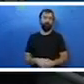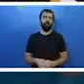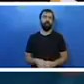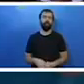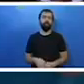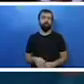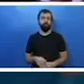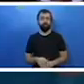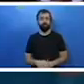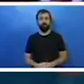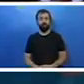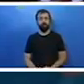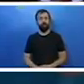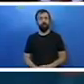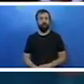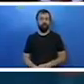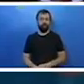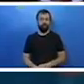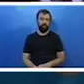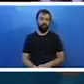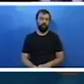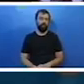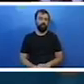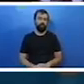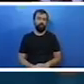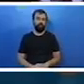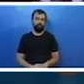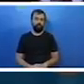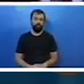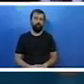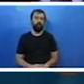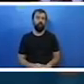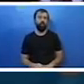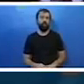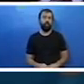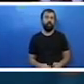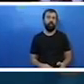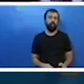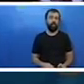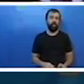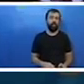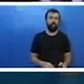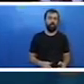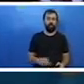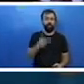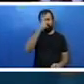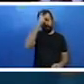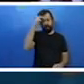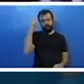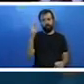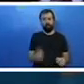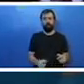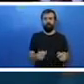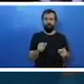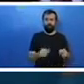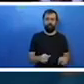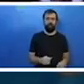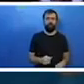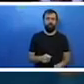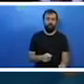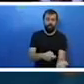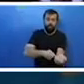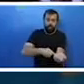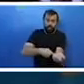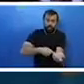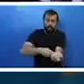fazer. E o pessoal estava muito bravo com uma tal de derrama. A derrama, pessoal, era a cobrança de impostos